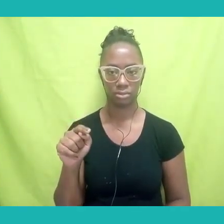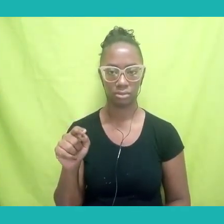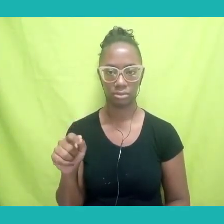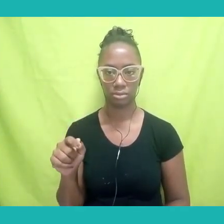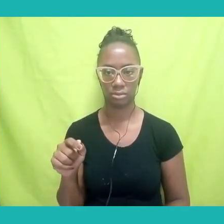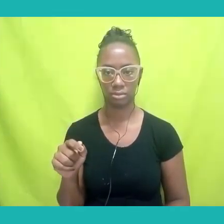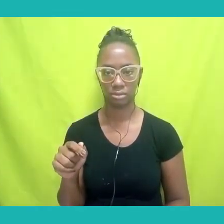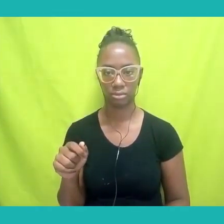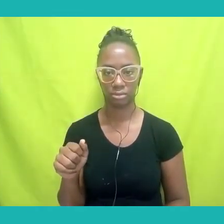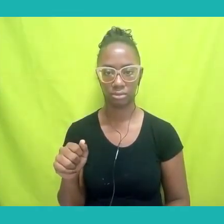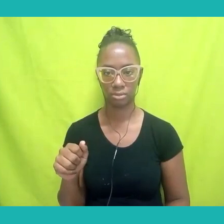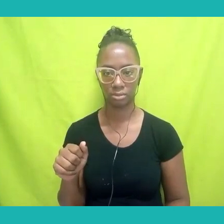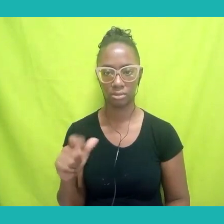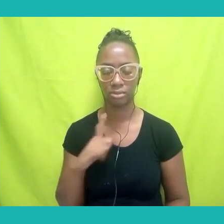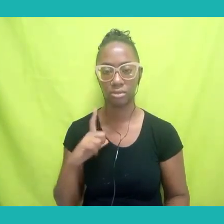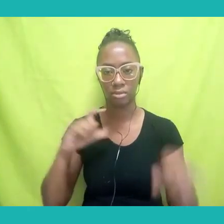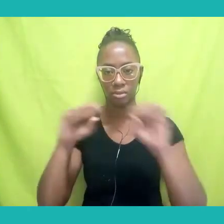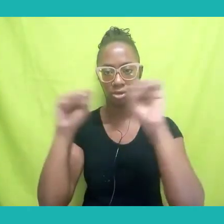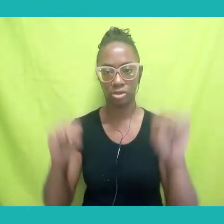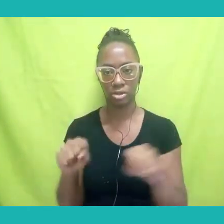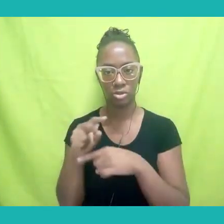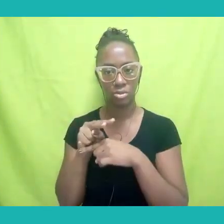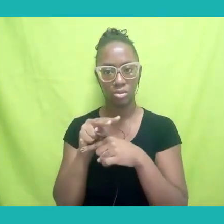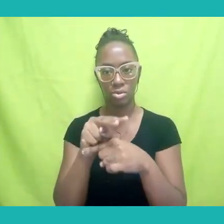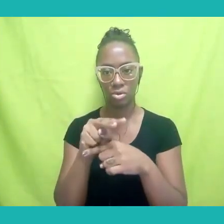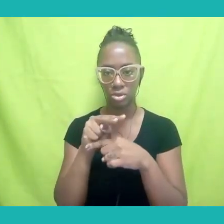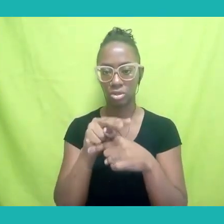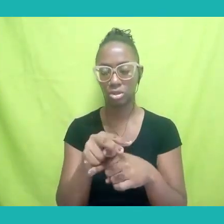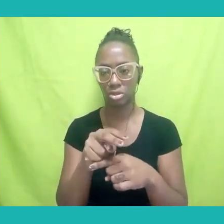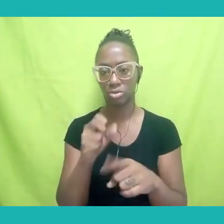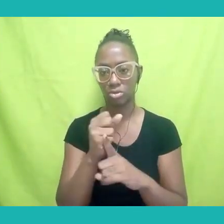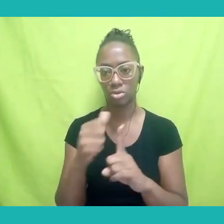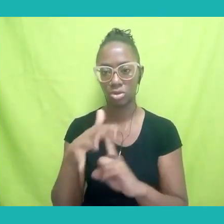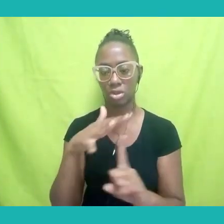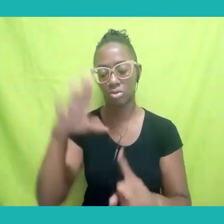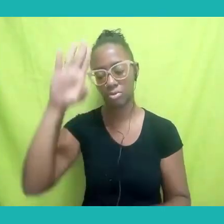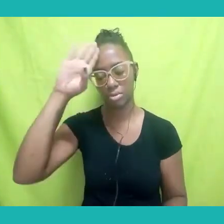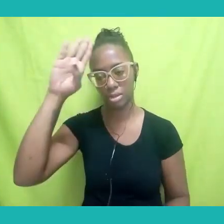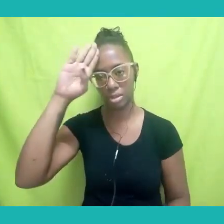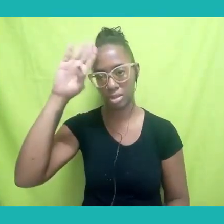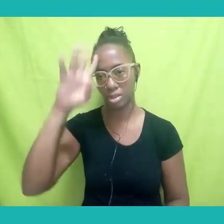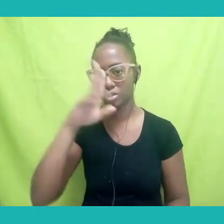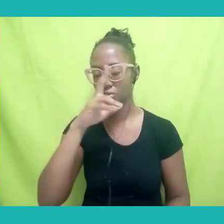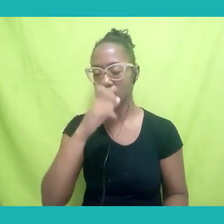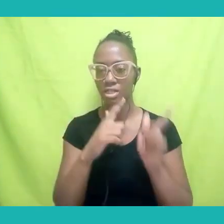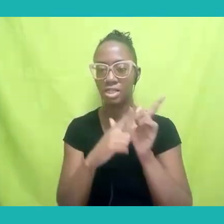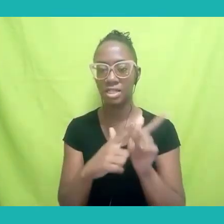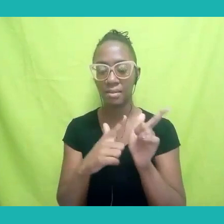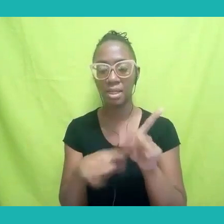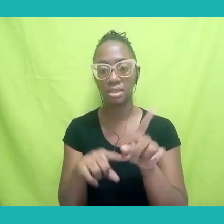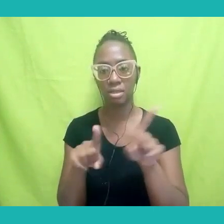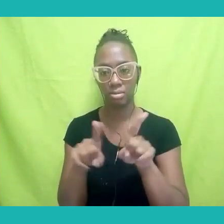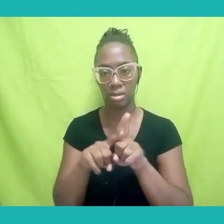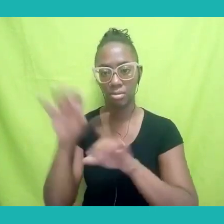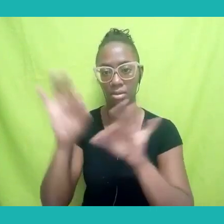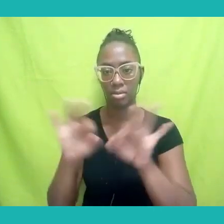o sistema de proteção social dos militares das Forças Armadas, esquematizado conforme o